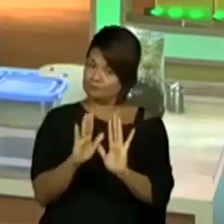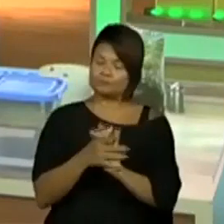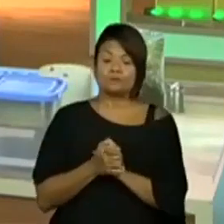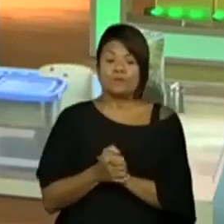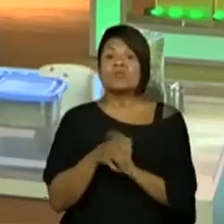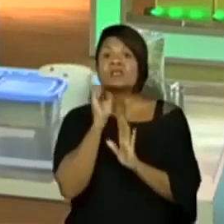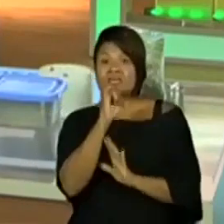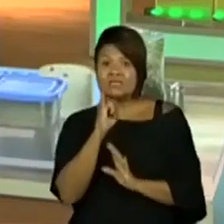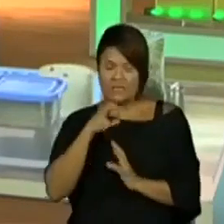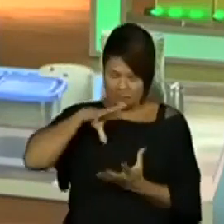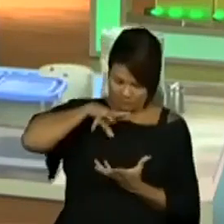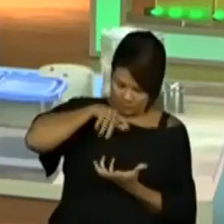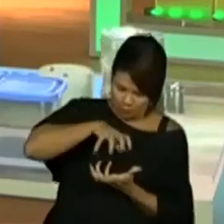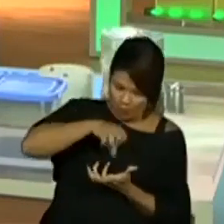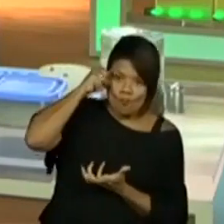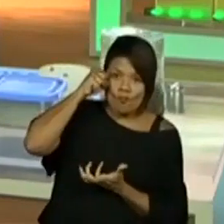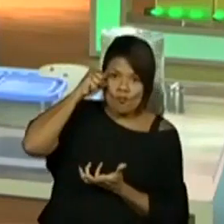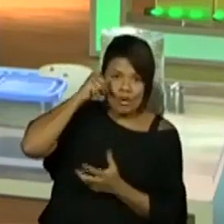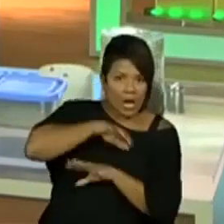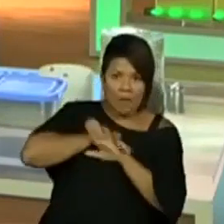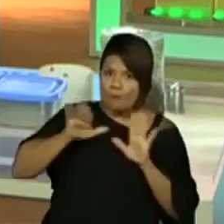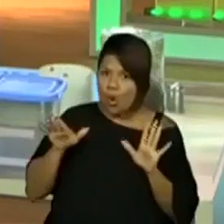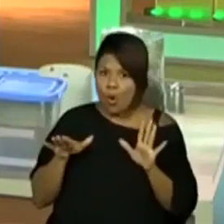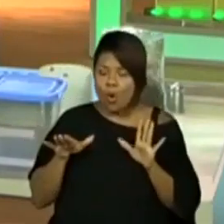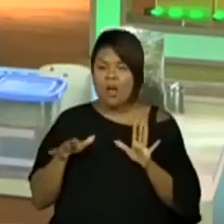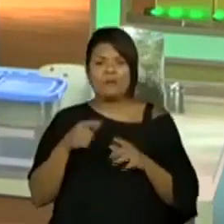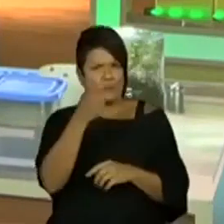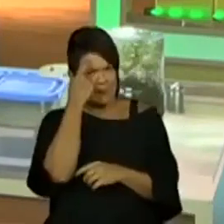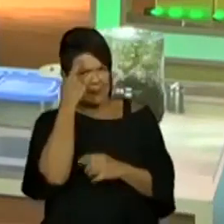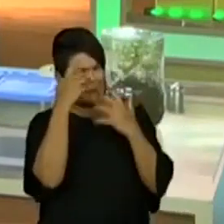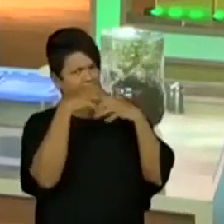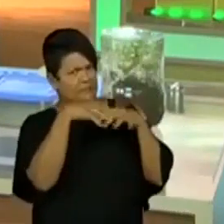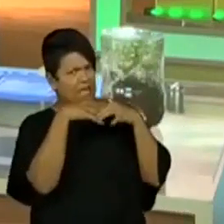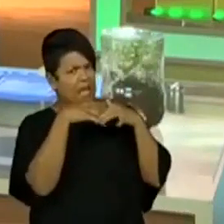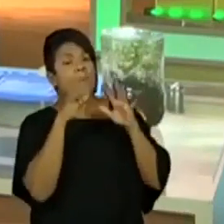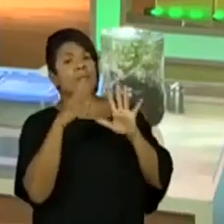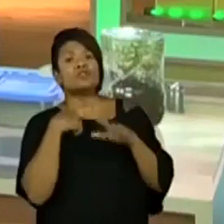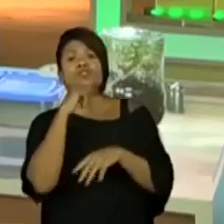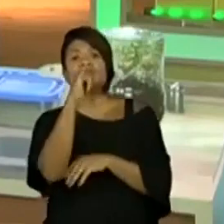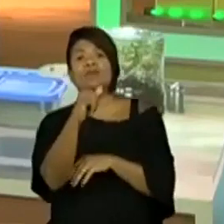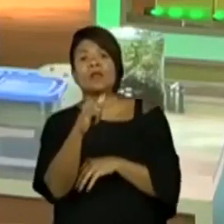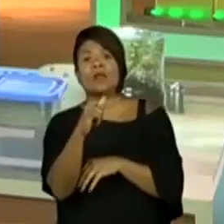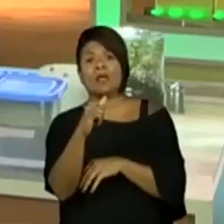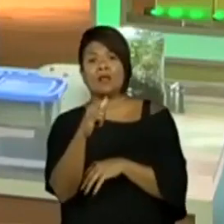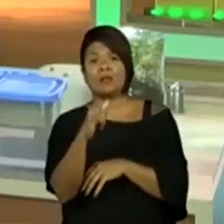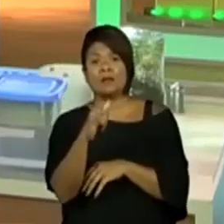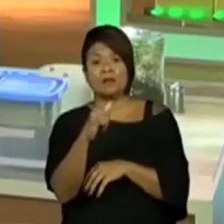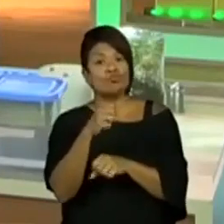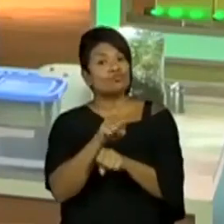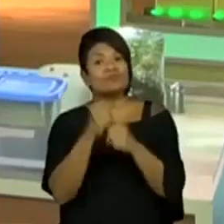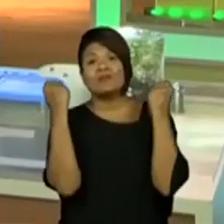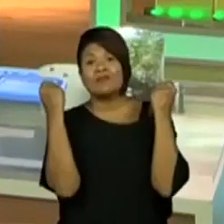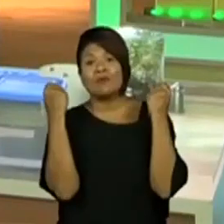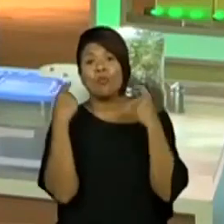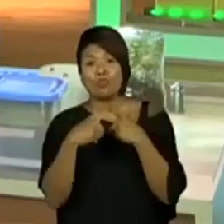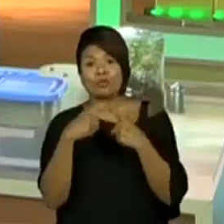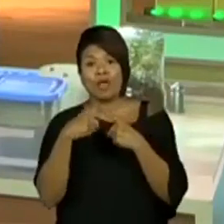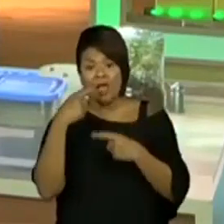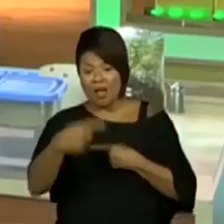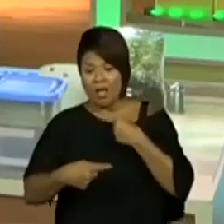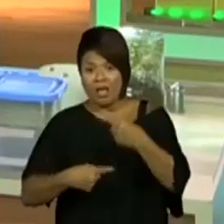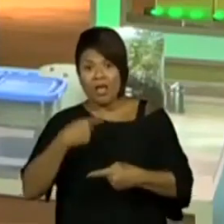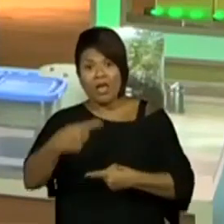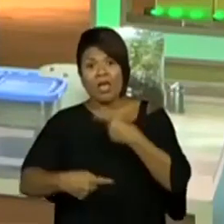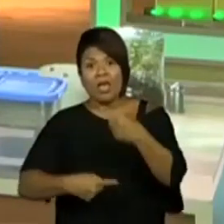do planeta acabasse, eu pedi para vocês pensarem, mas agora eu acabei de dizer que ela é um recurso renovável. Então, ela não